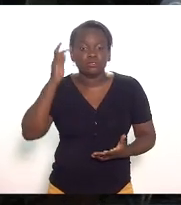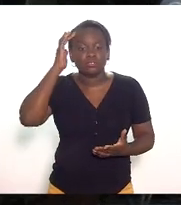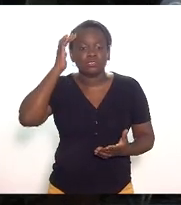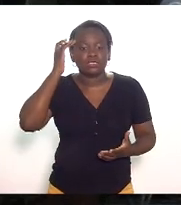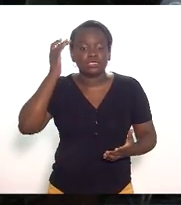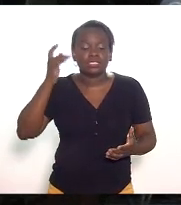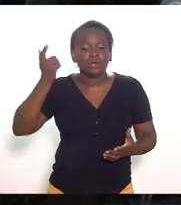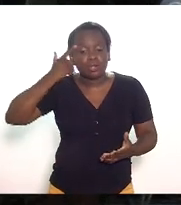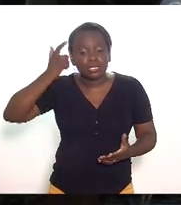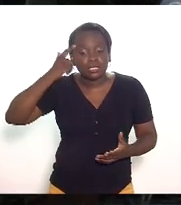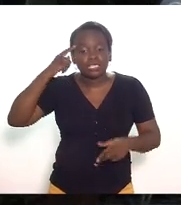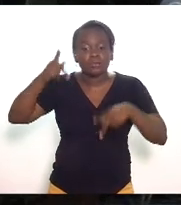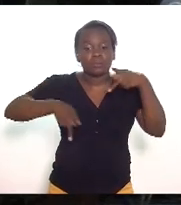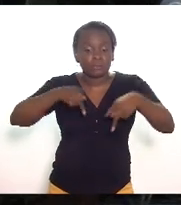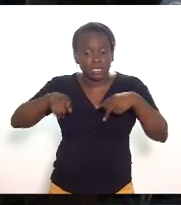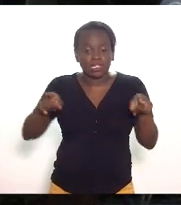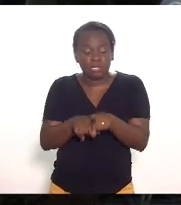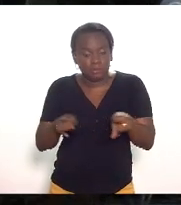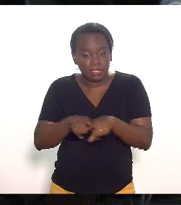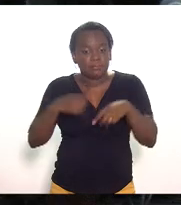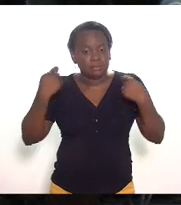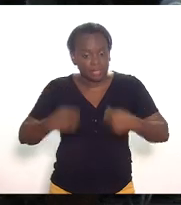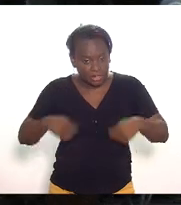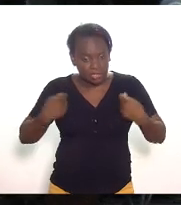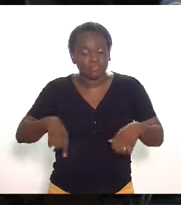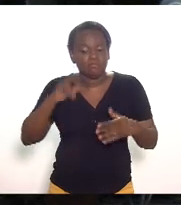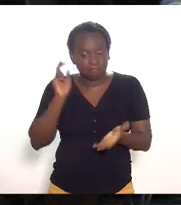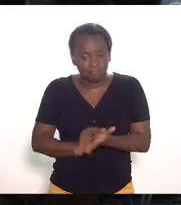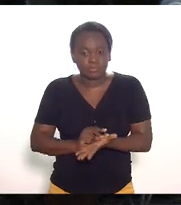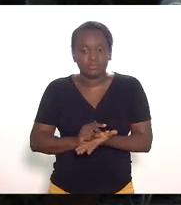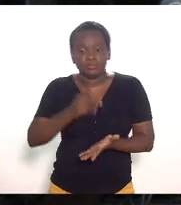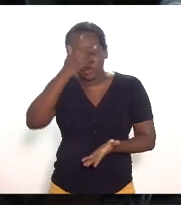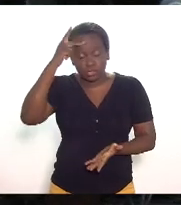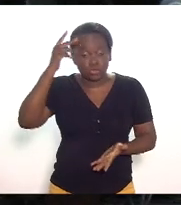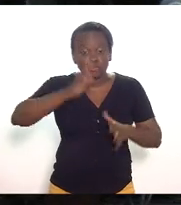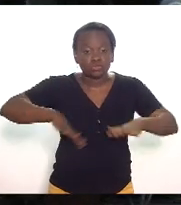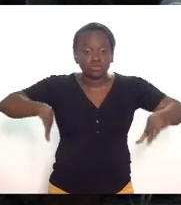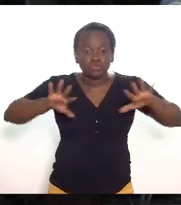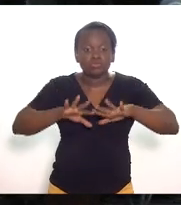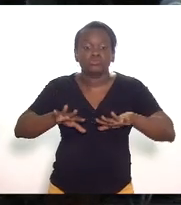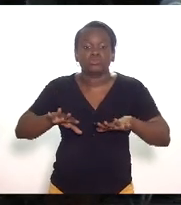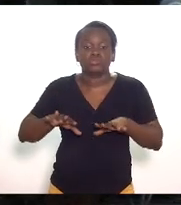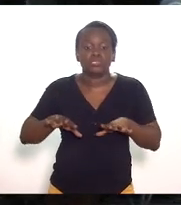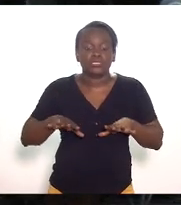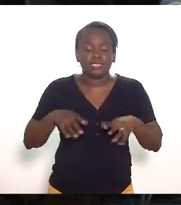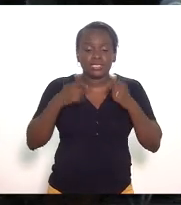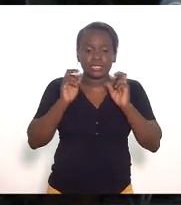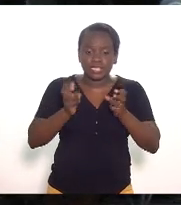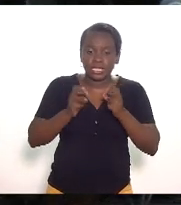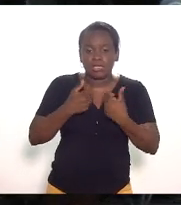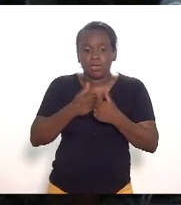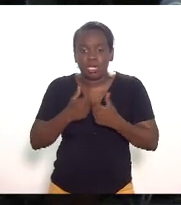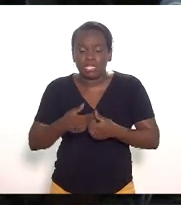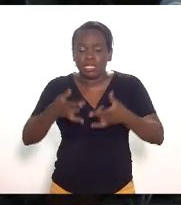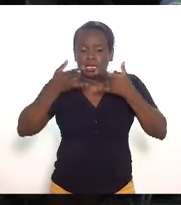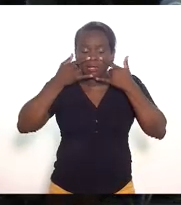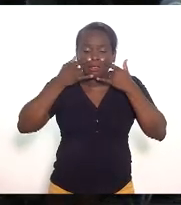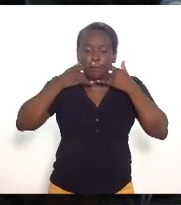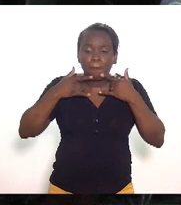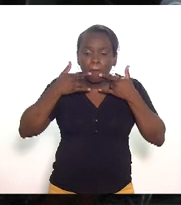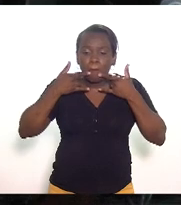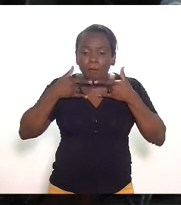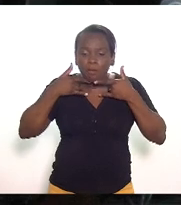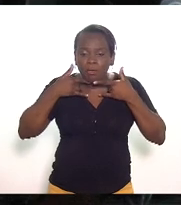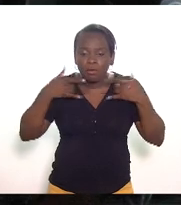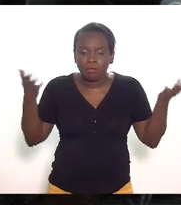da consciência da população, a gente precisa, de fato, pessoas que estão... pegam a condução com a máscara pendurada,